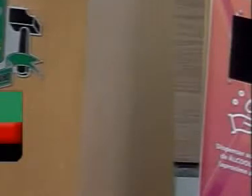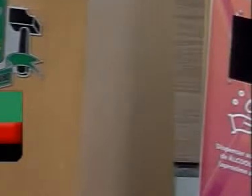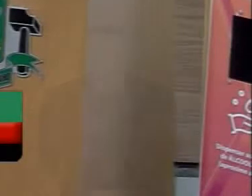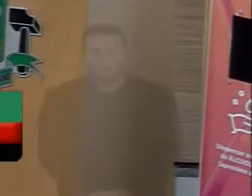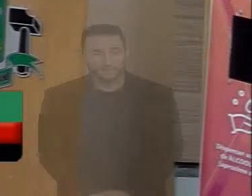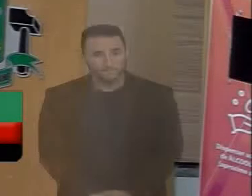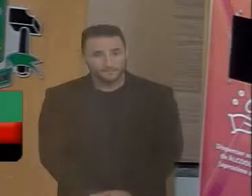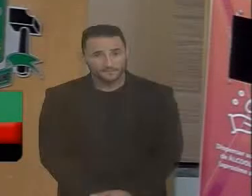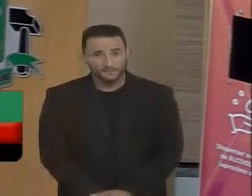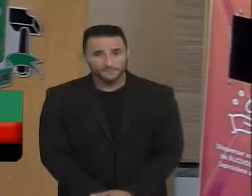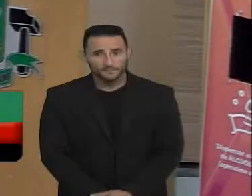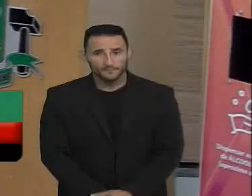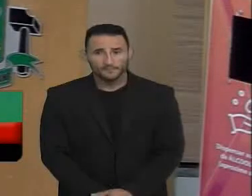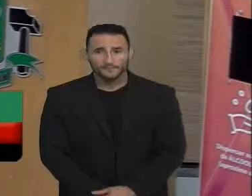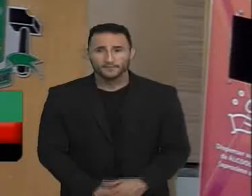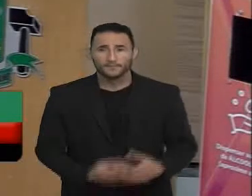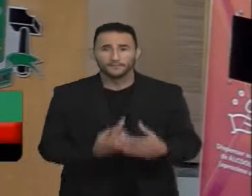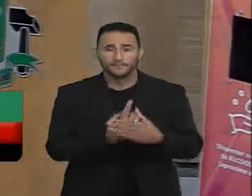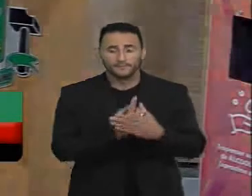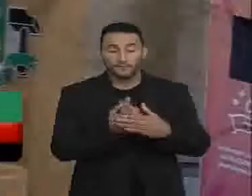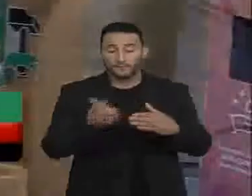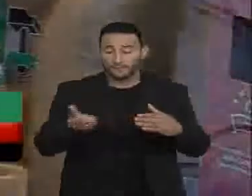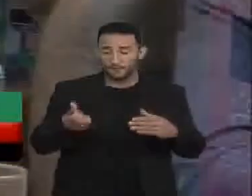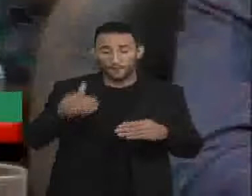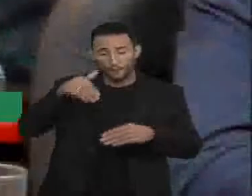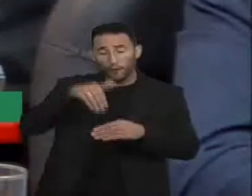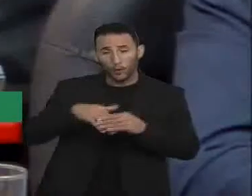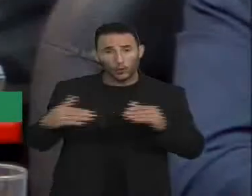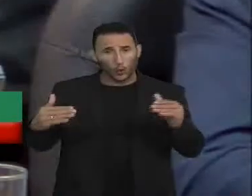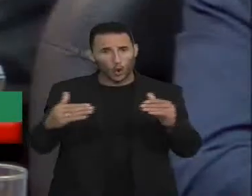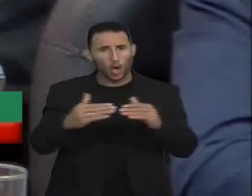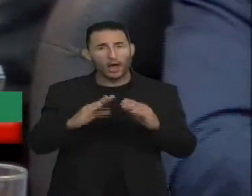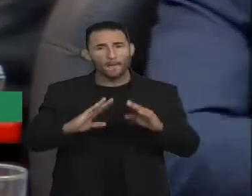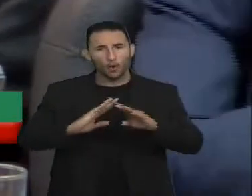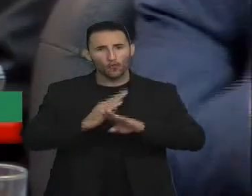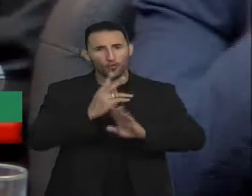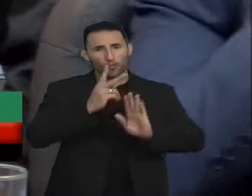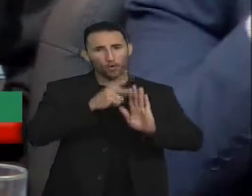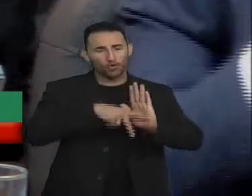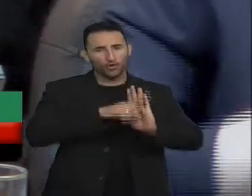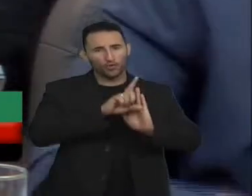Com 16 votos favoráveis, está aprovado o projeto de lei número